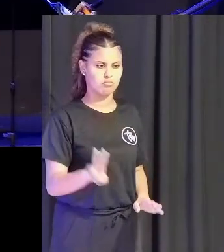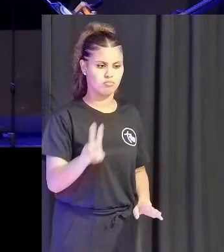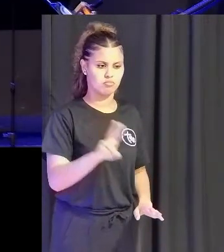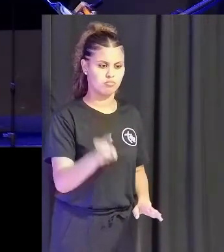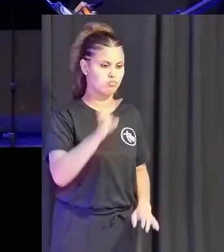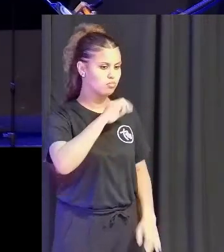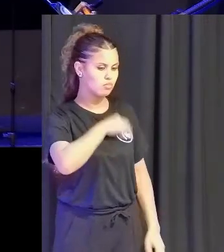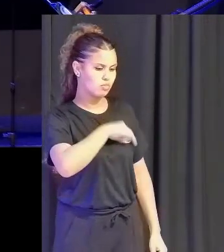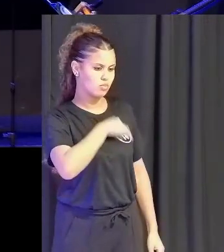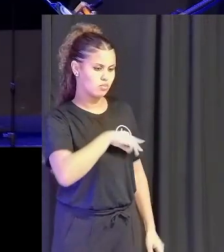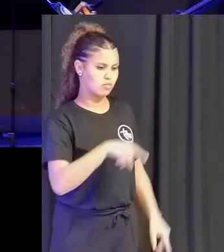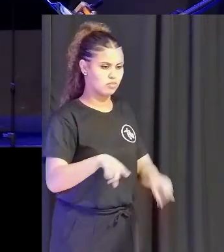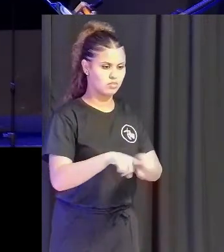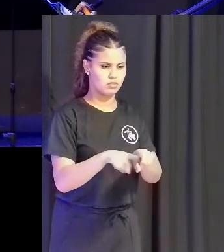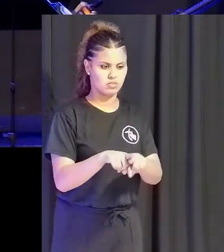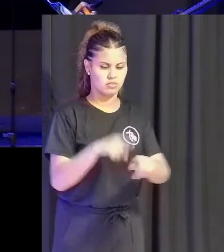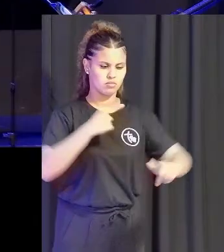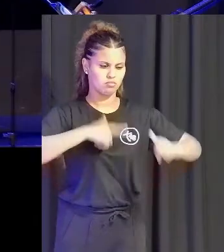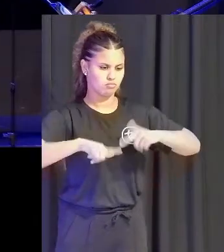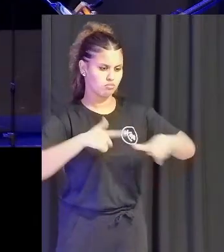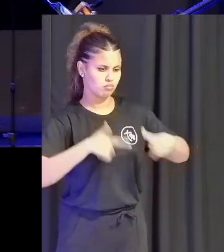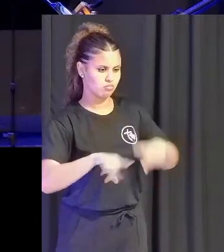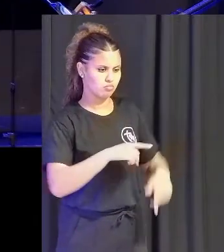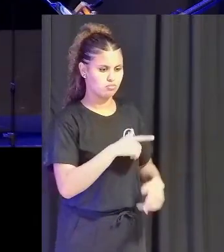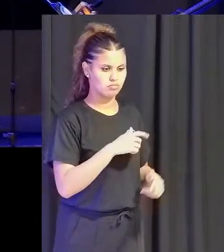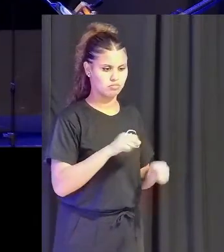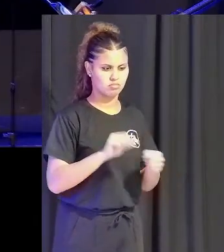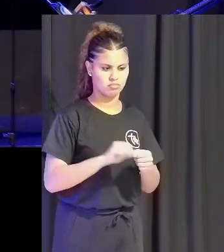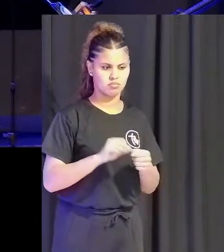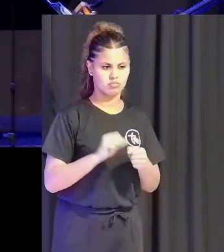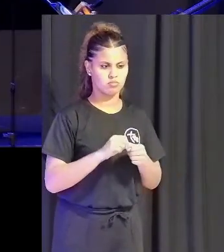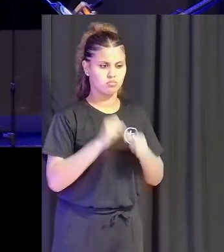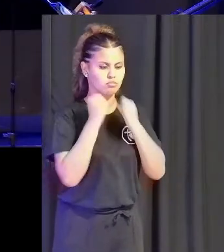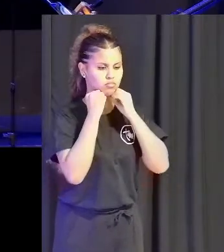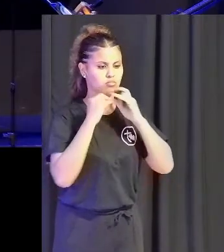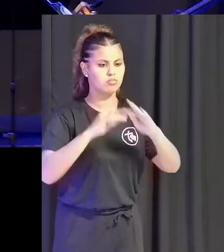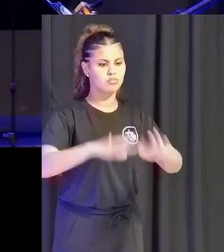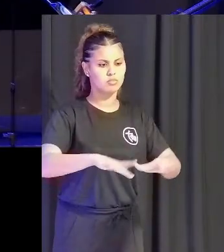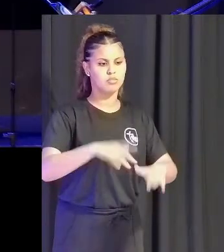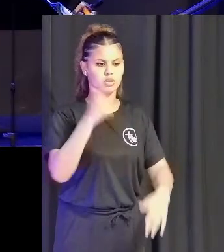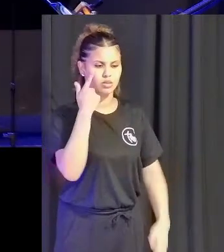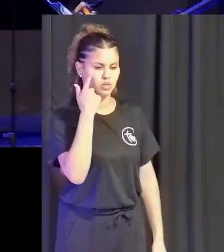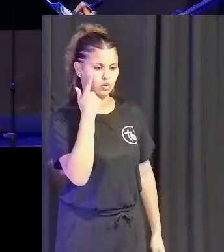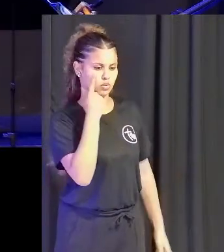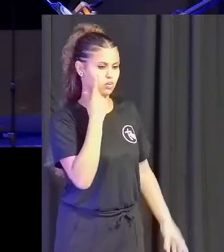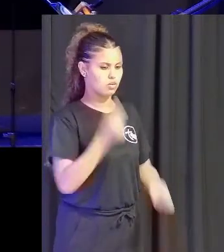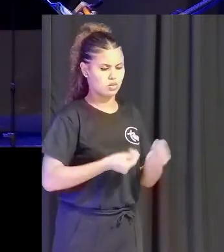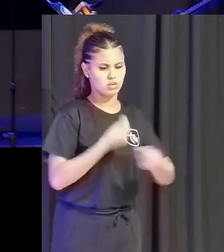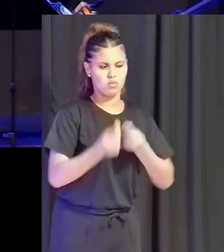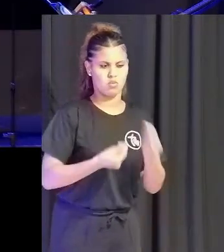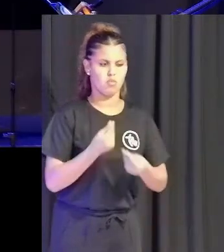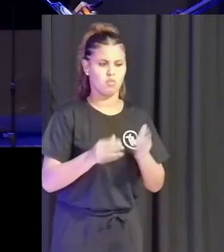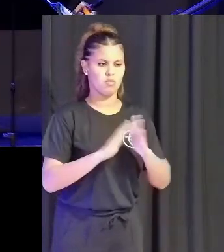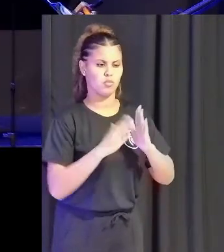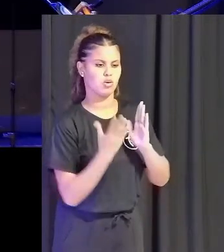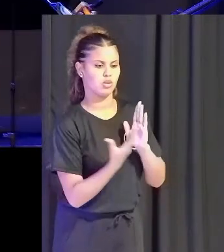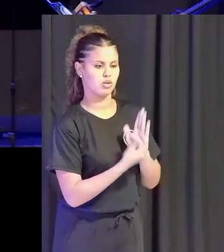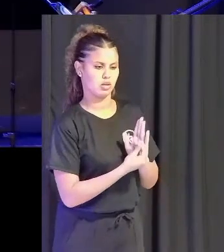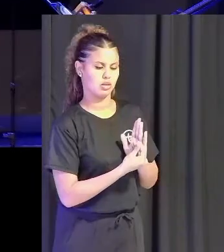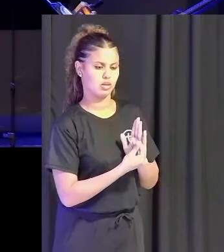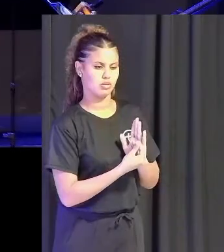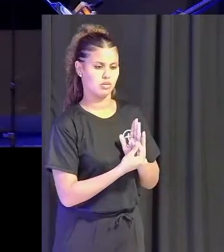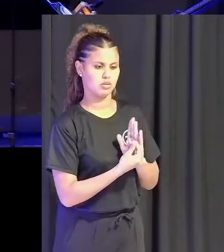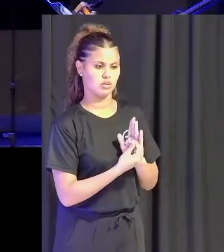uma bênção poder ver como esta igreja tem crescido e o amor que tem pela comunidade aqui em